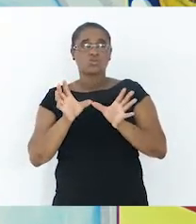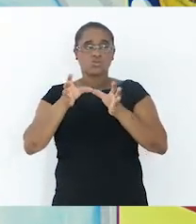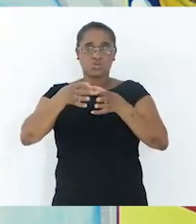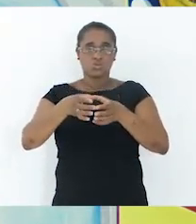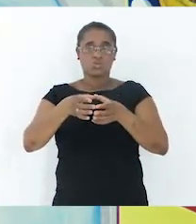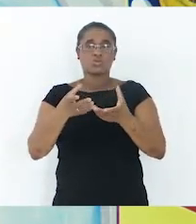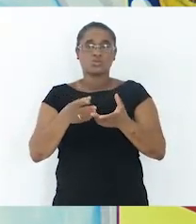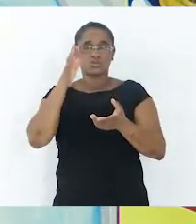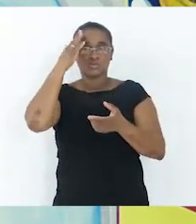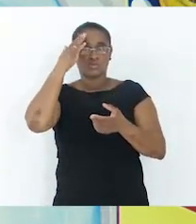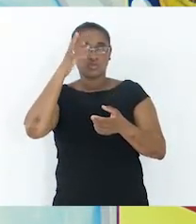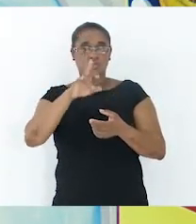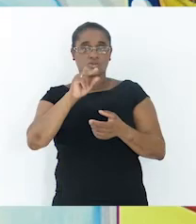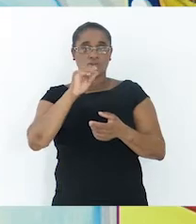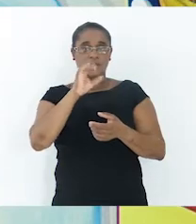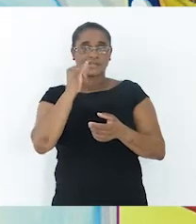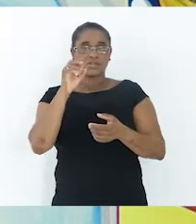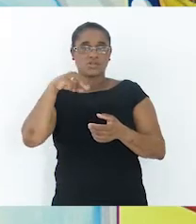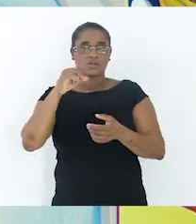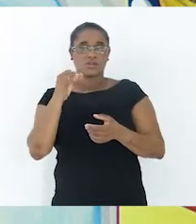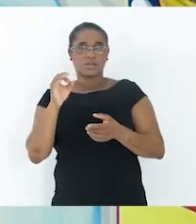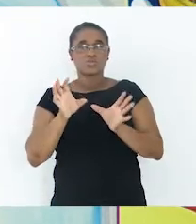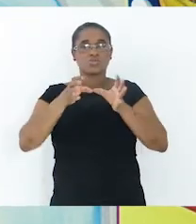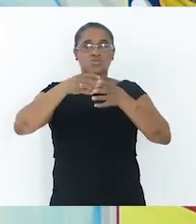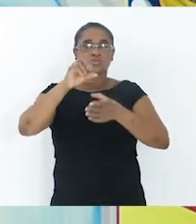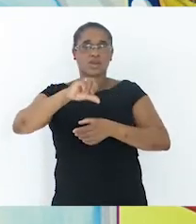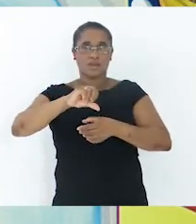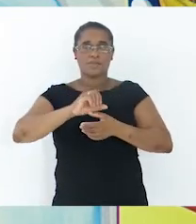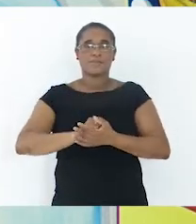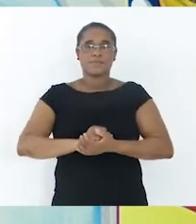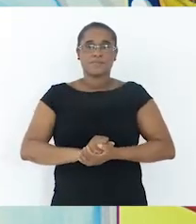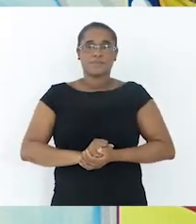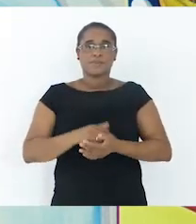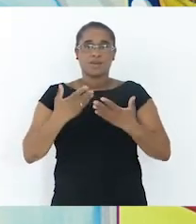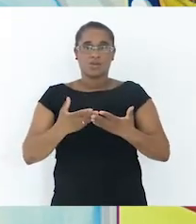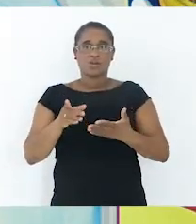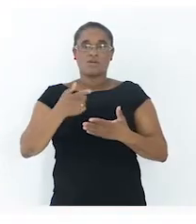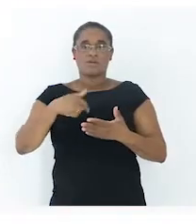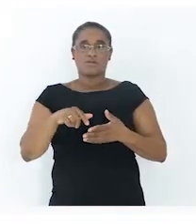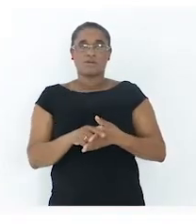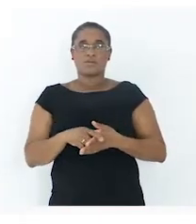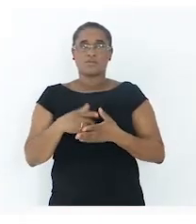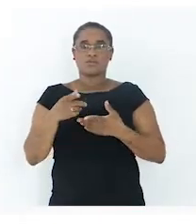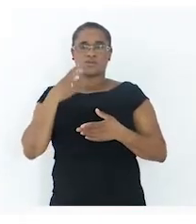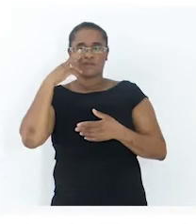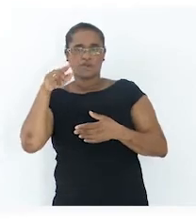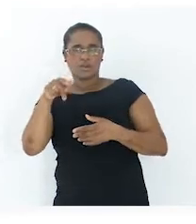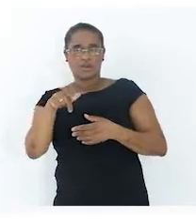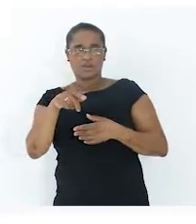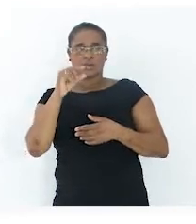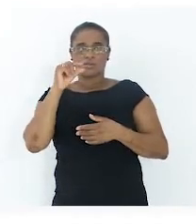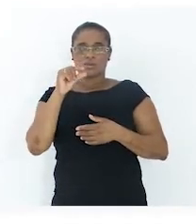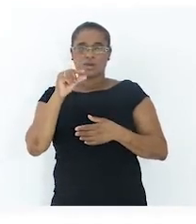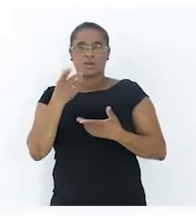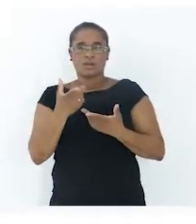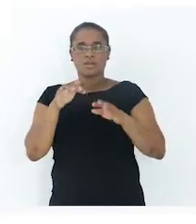conjunto dos números racionais, conjunto Q. Vamos ver aqui uma pequena